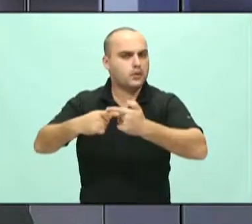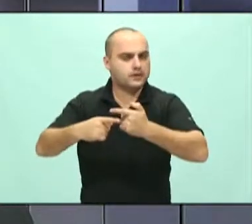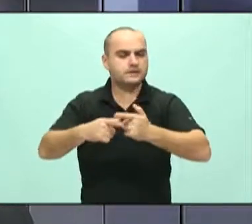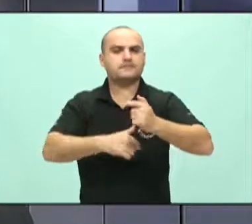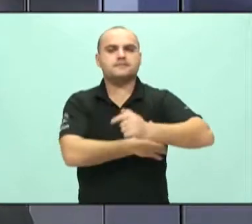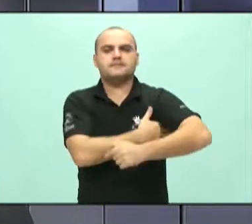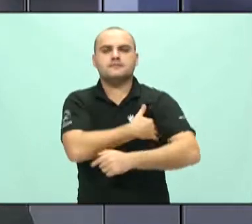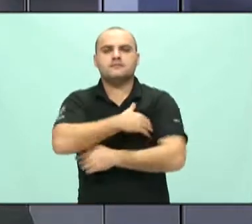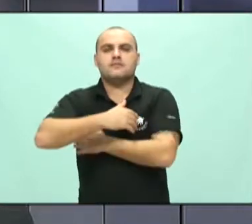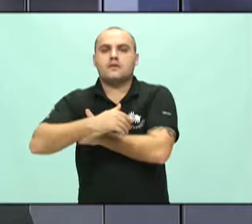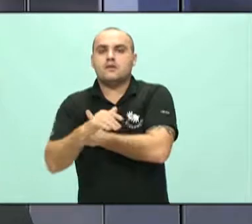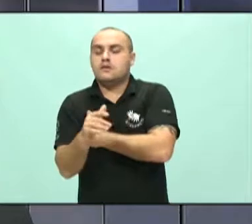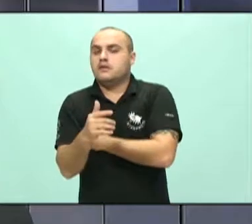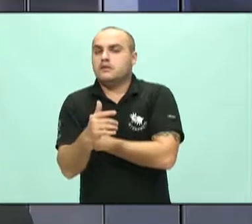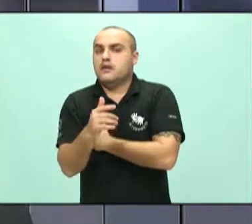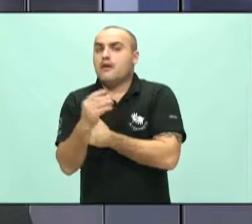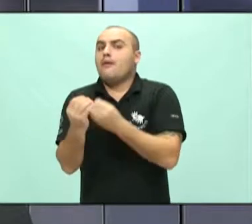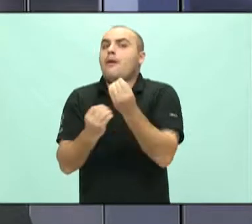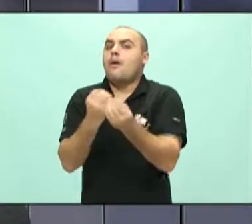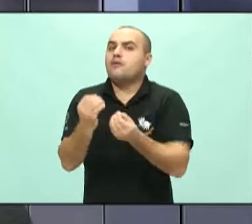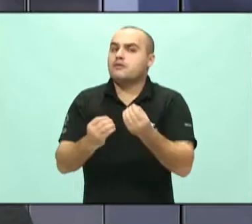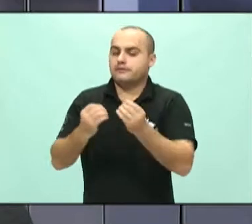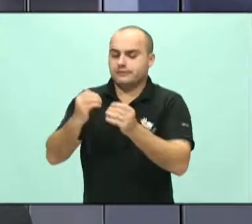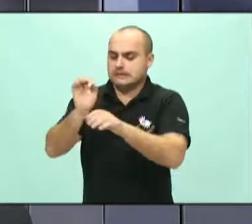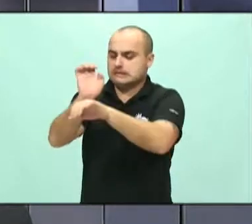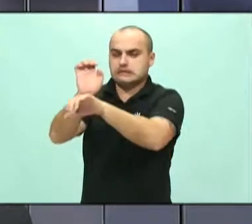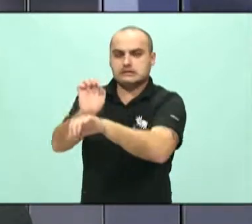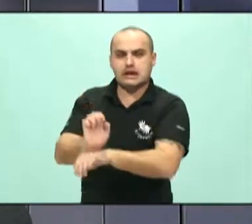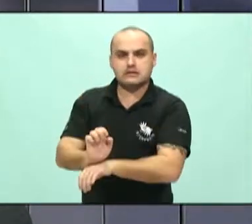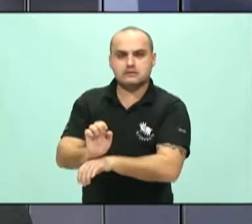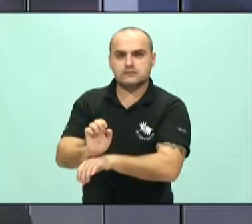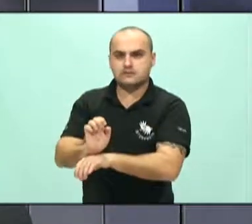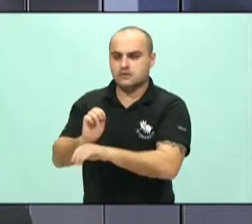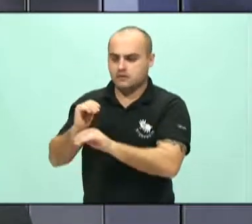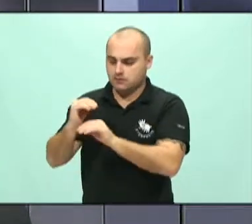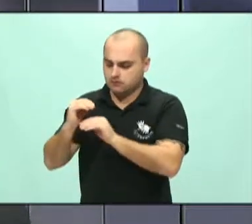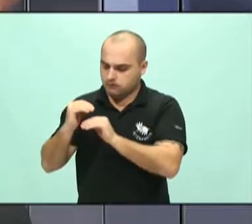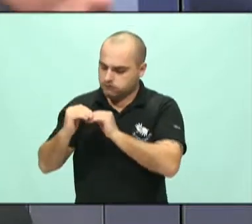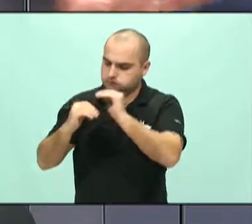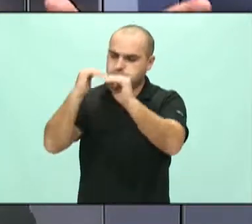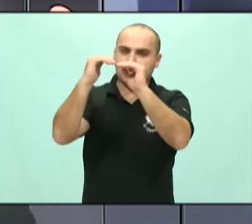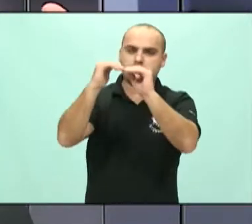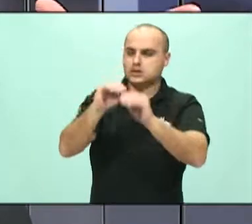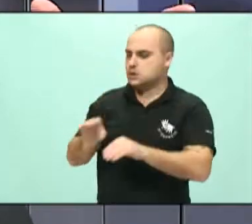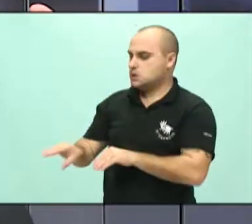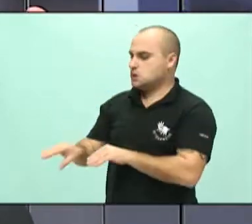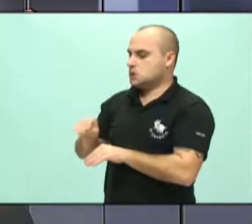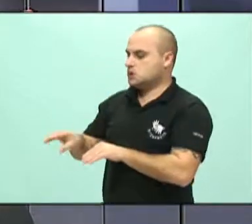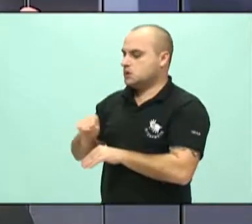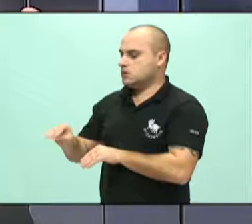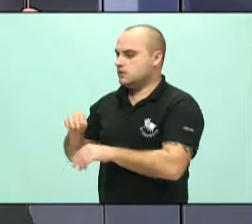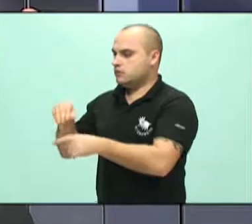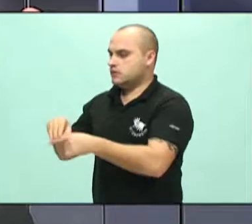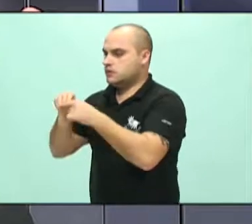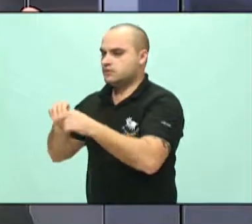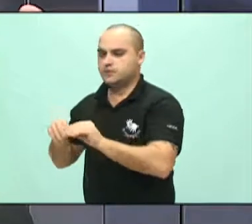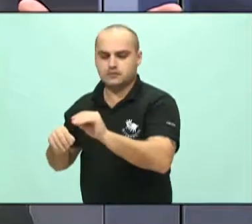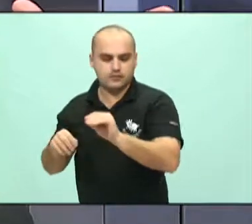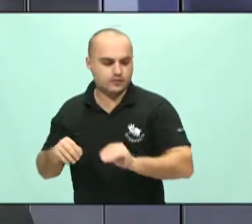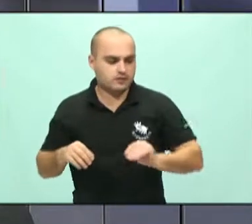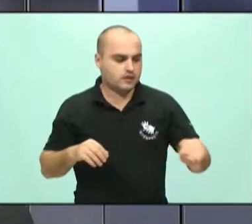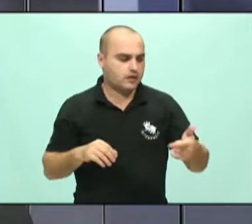não há como se fazer o Estado crescer tirando de um município que vem desenvolvendo e levando para outro menos